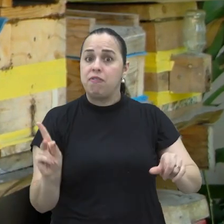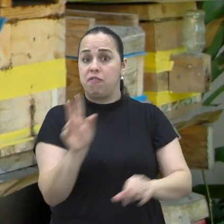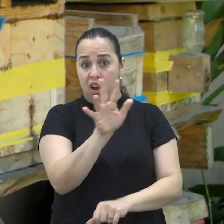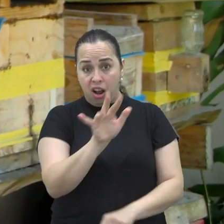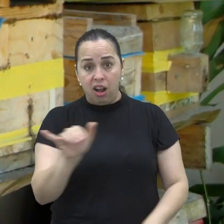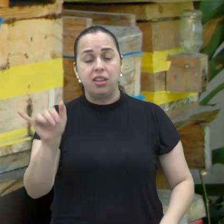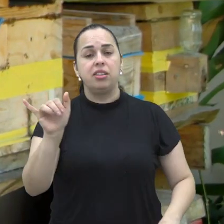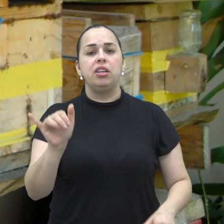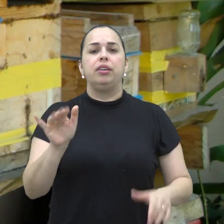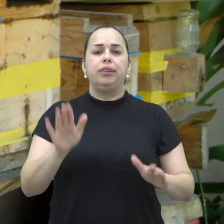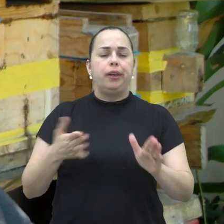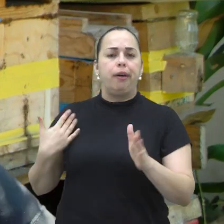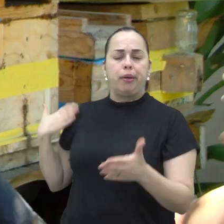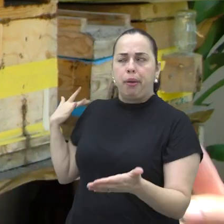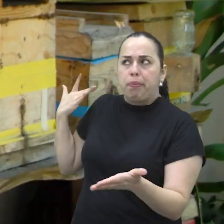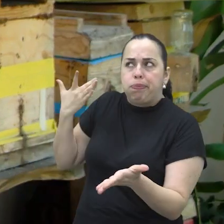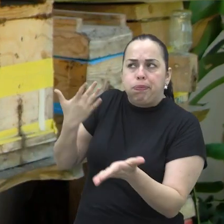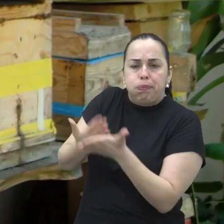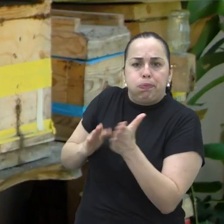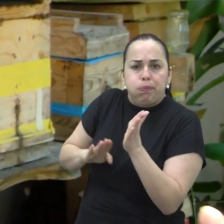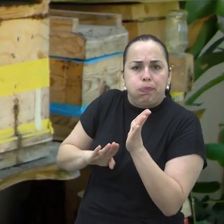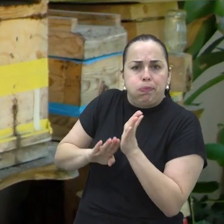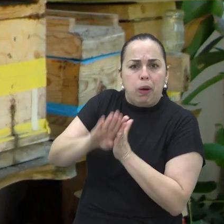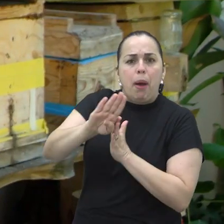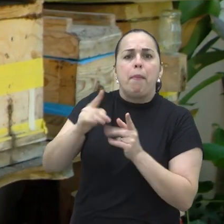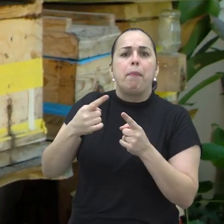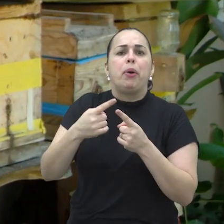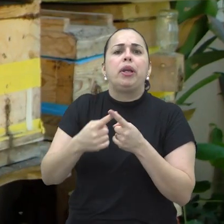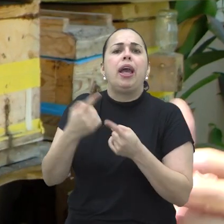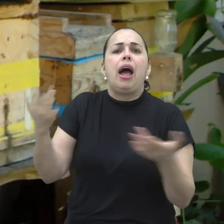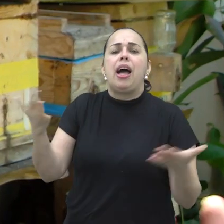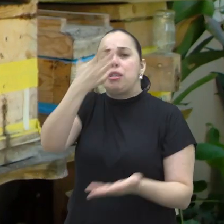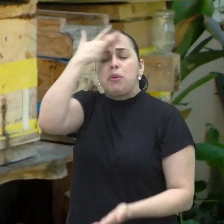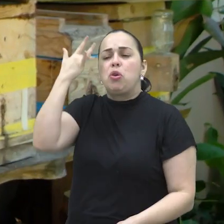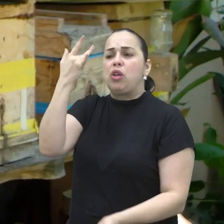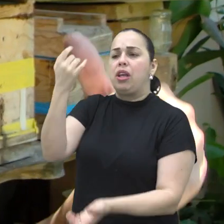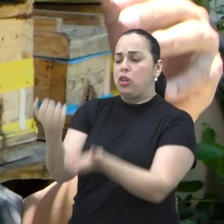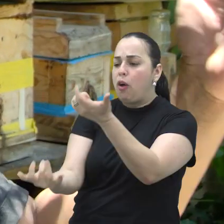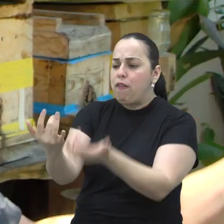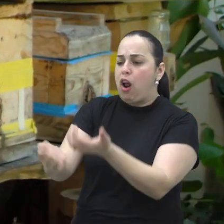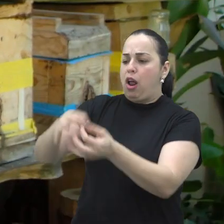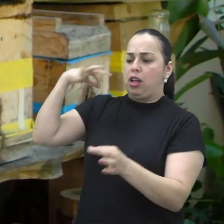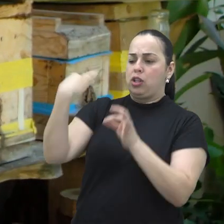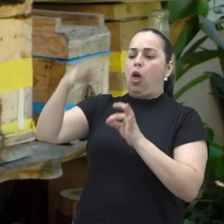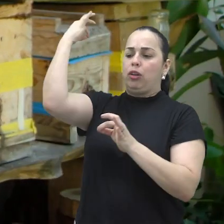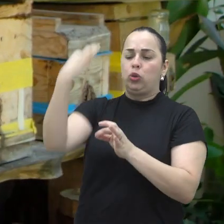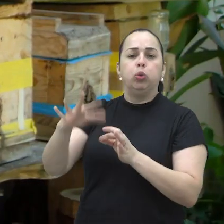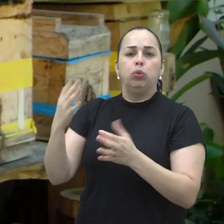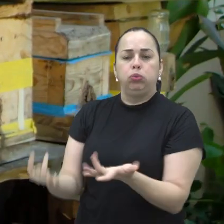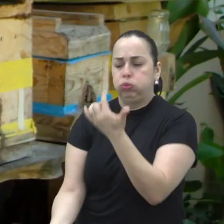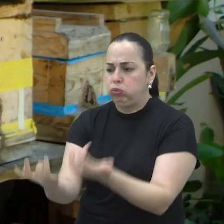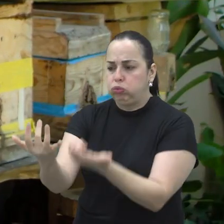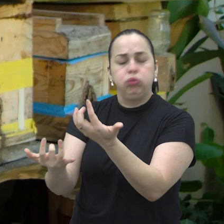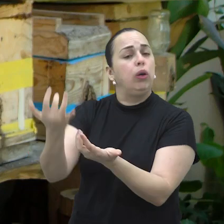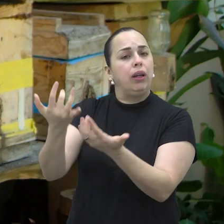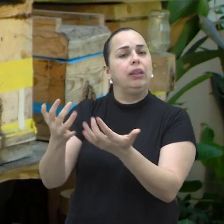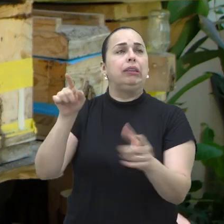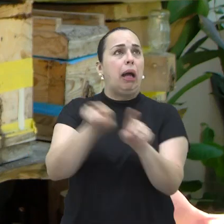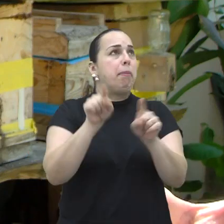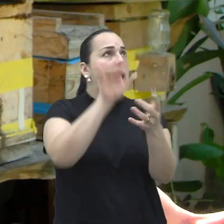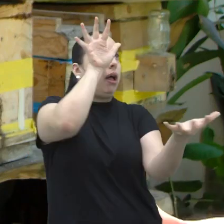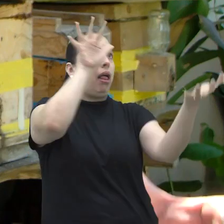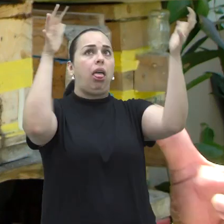né? Aumentou mais agora aí os riscos por conta de queimadas, né? Entre as condições climáticas também que vem